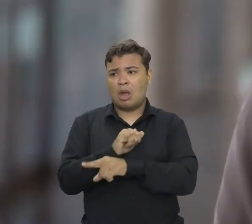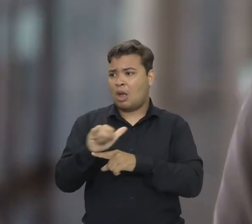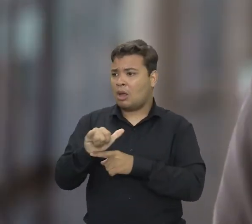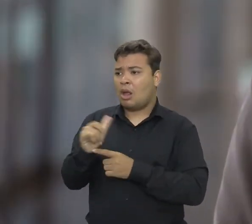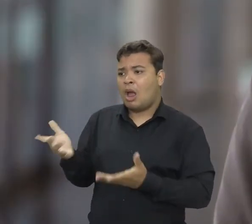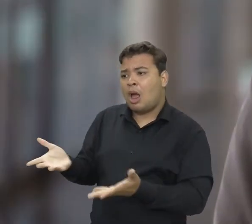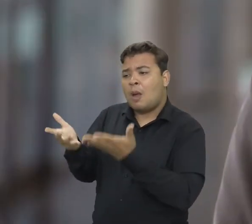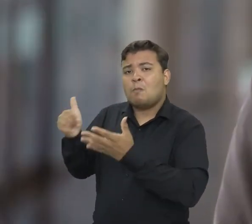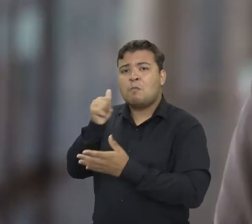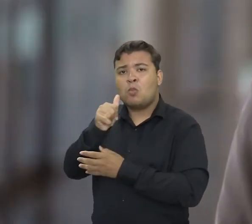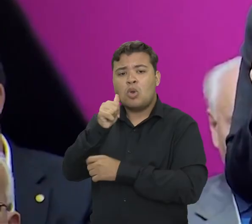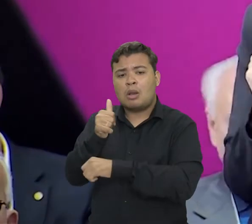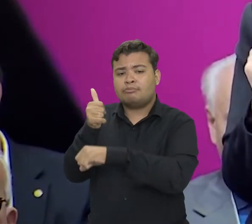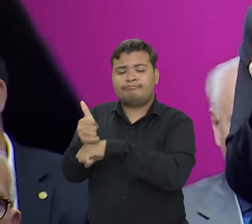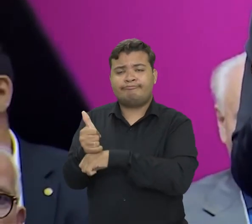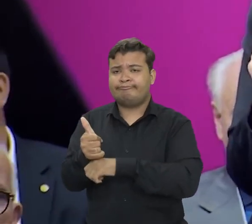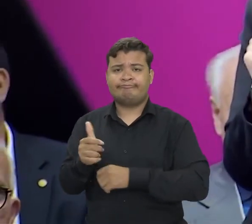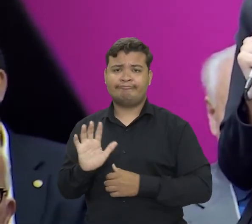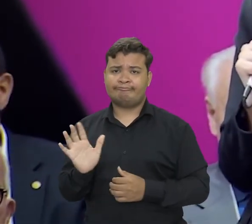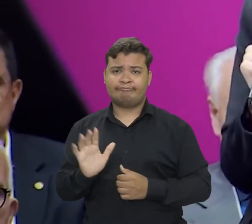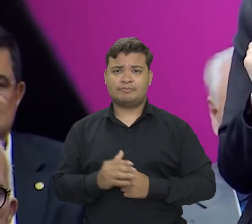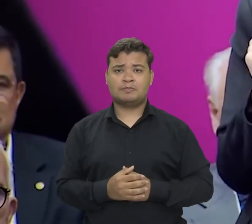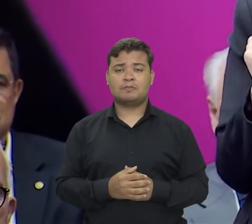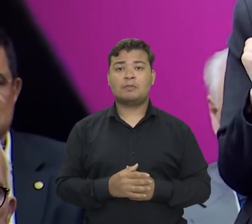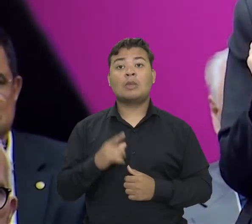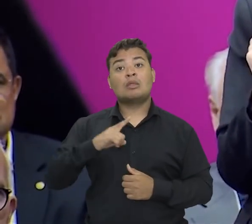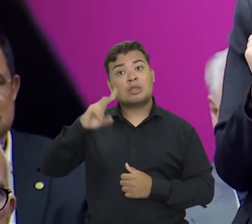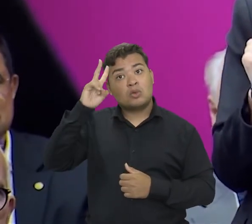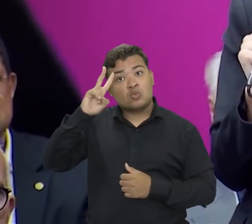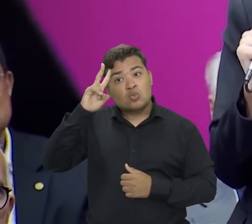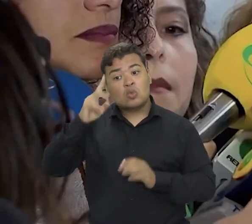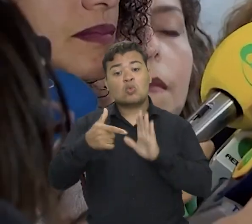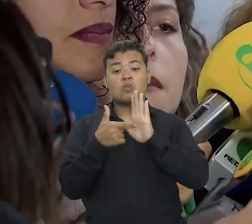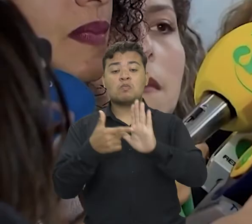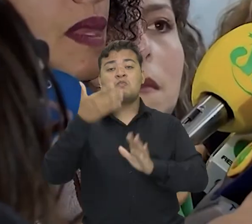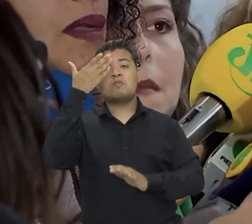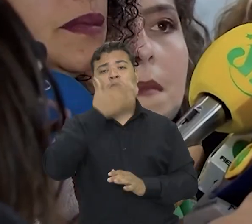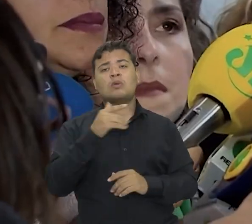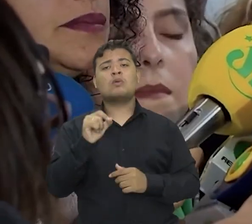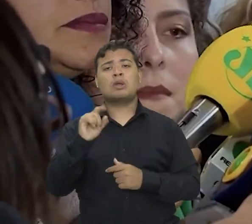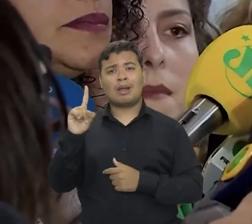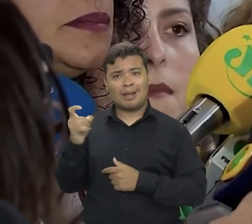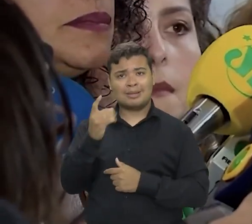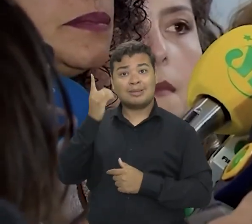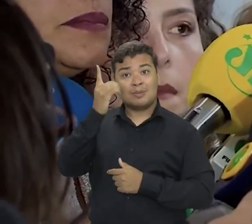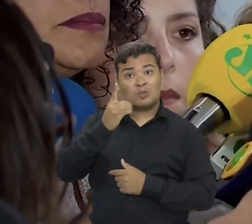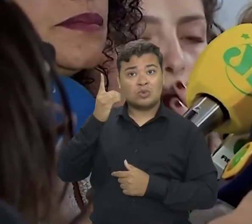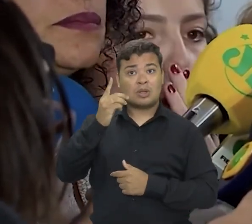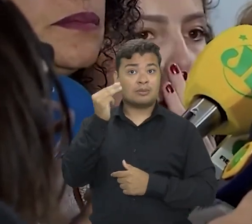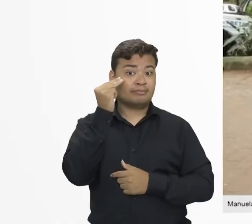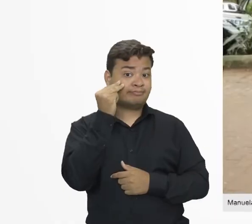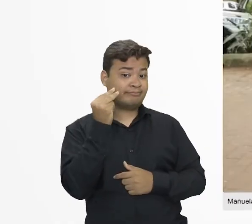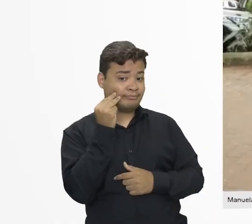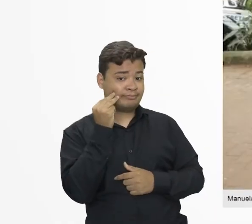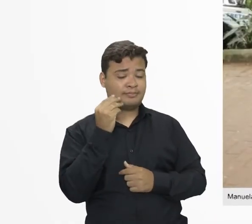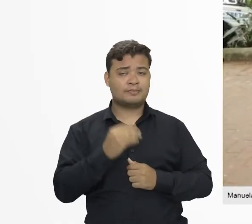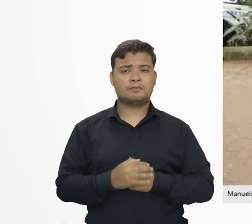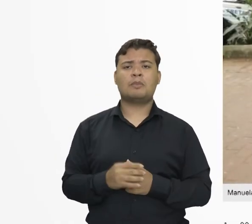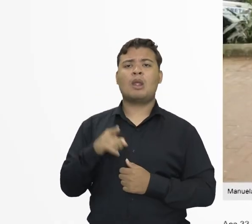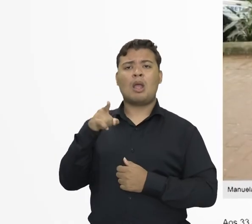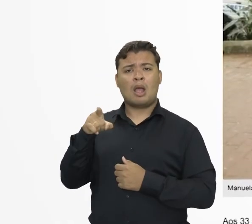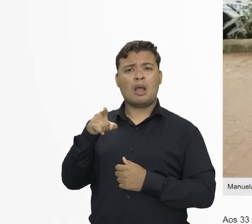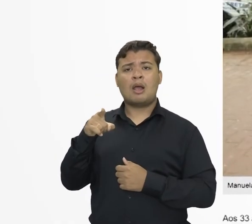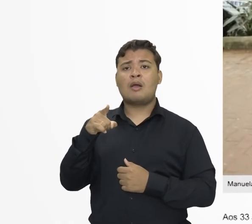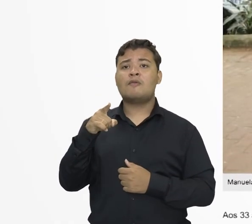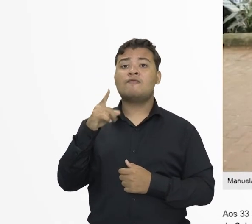à participação feminina. Uma trajetória que ilustra essa diferença é a da ex-deputada Manuela Dávila. Ela foi a